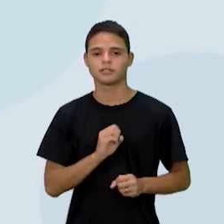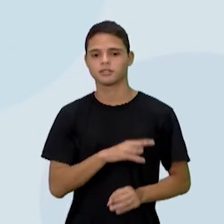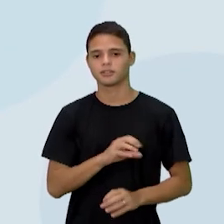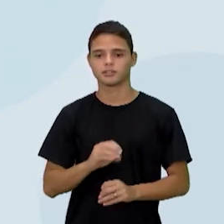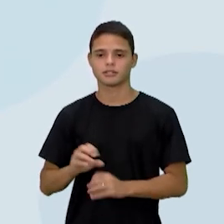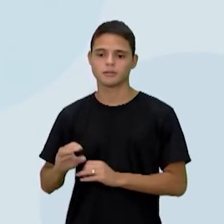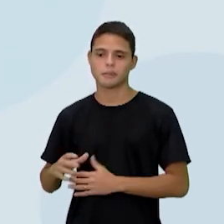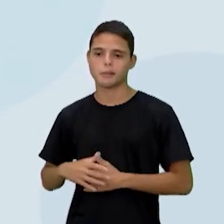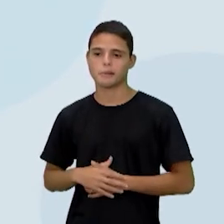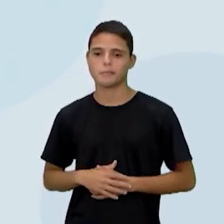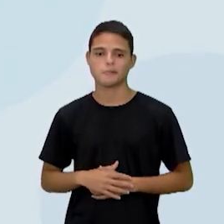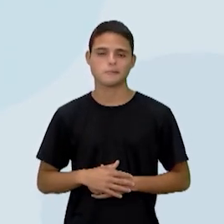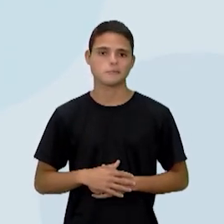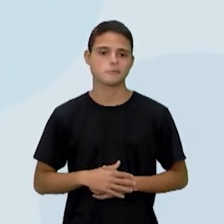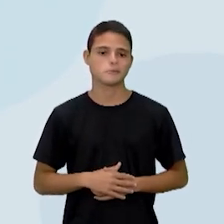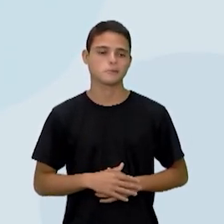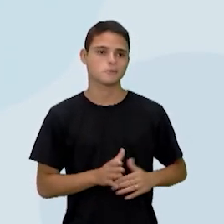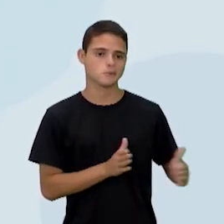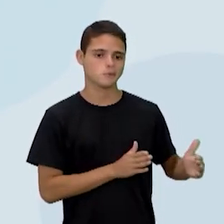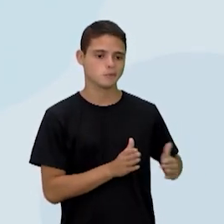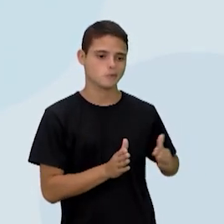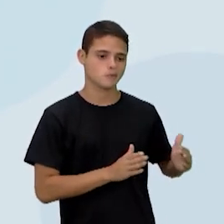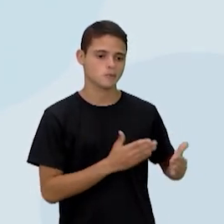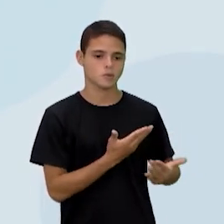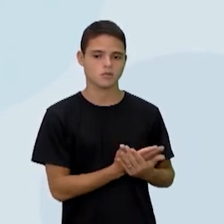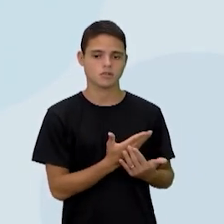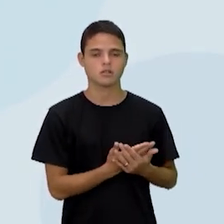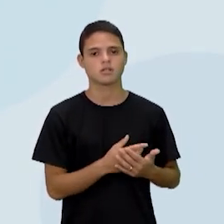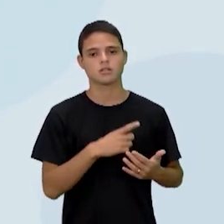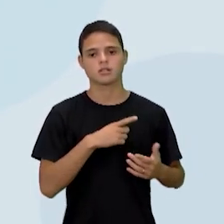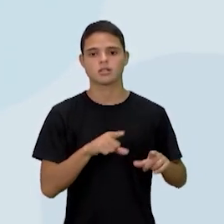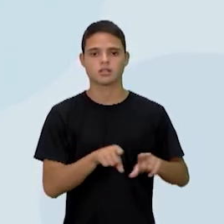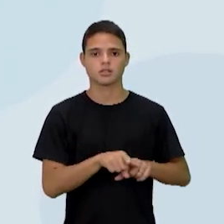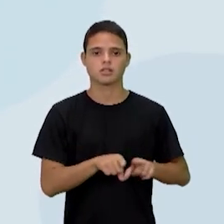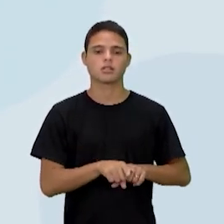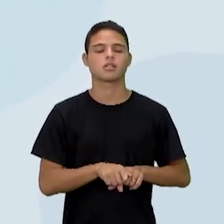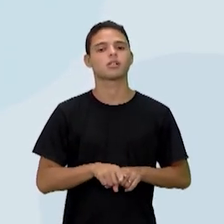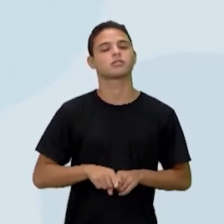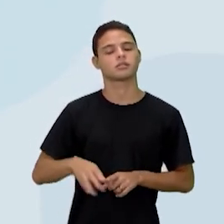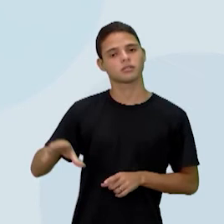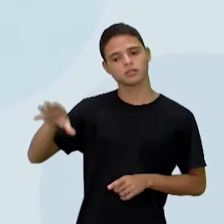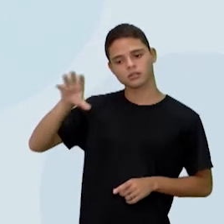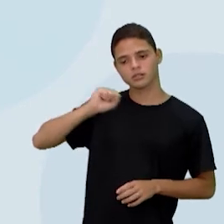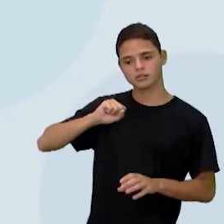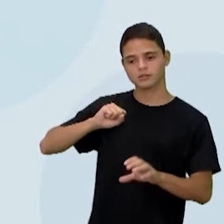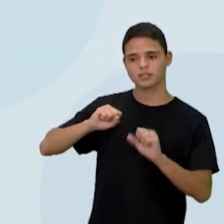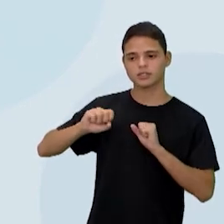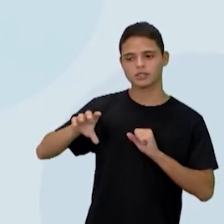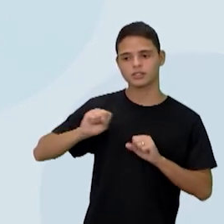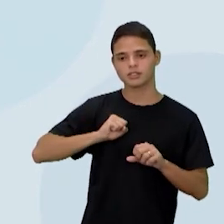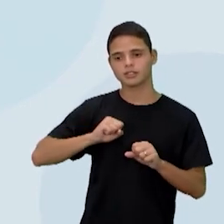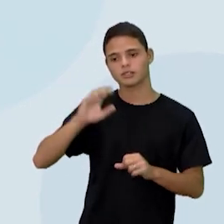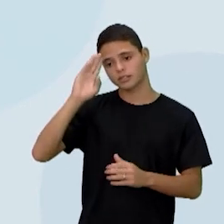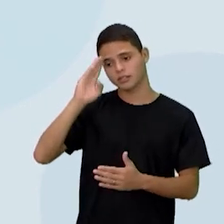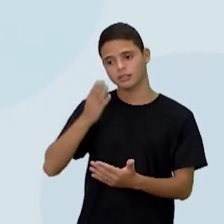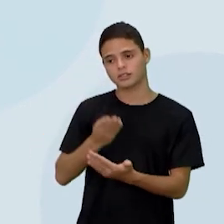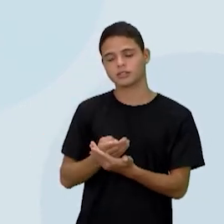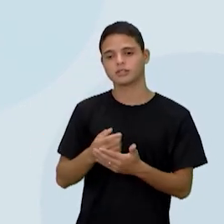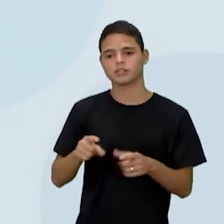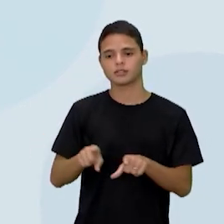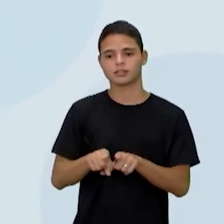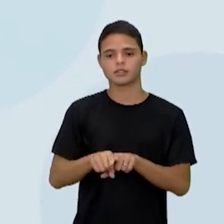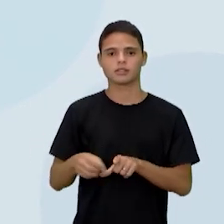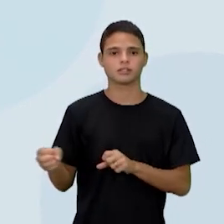que estão na fase escolar, eles também têm que receber esse tipo de instrução, porque acredito também que são essas